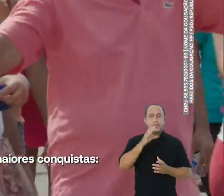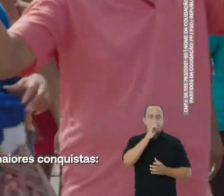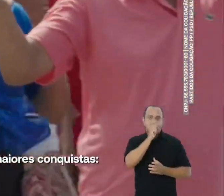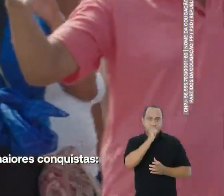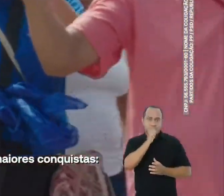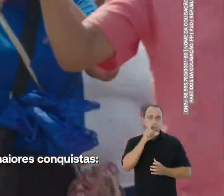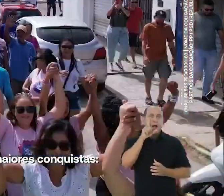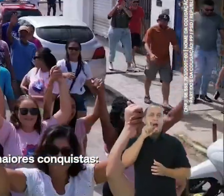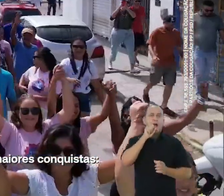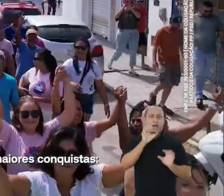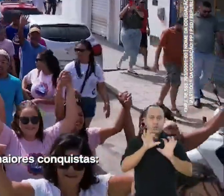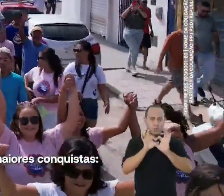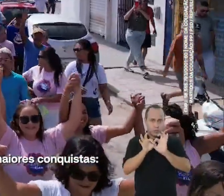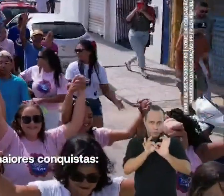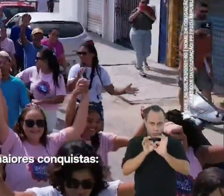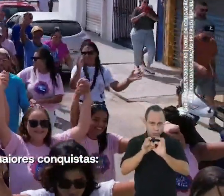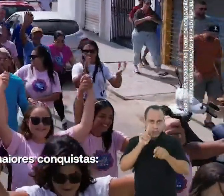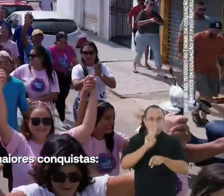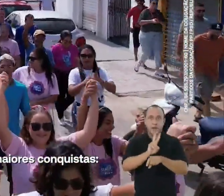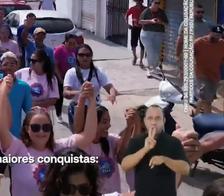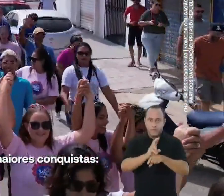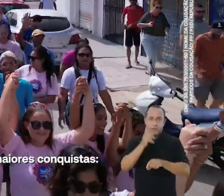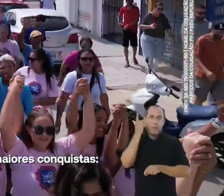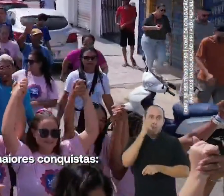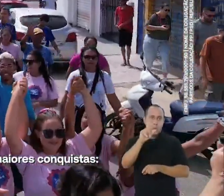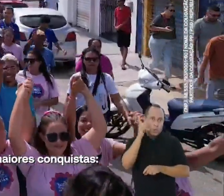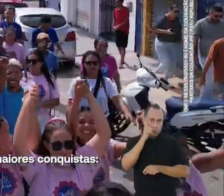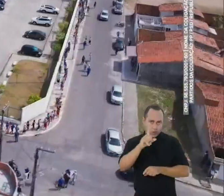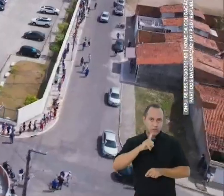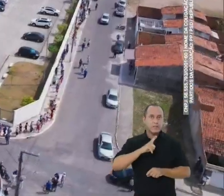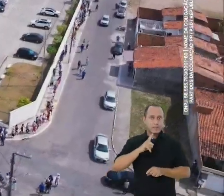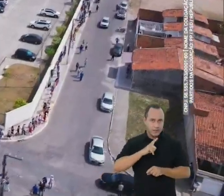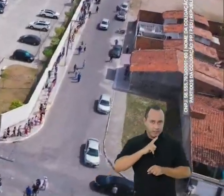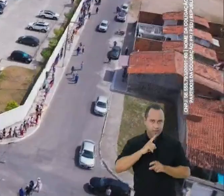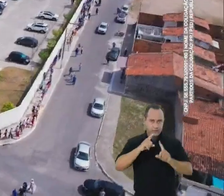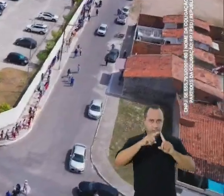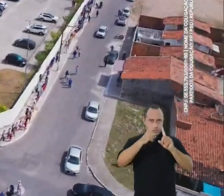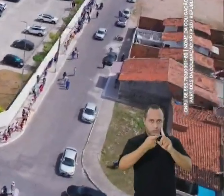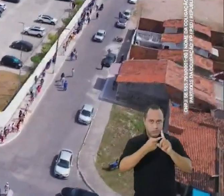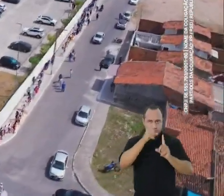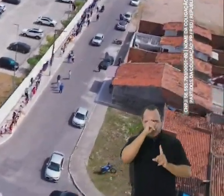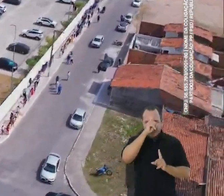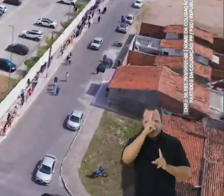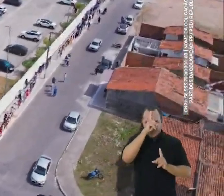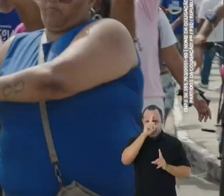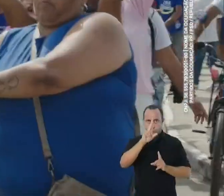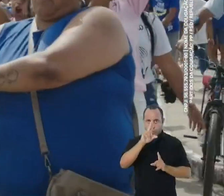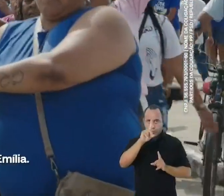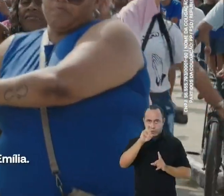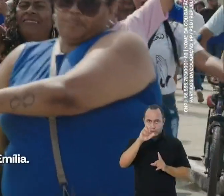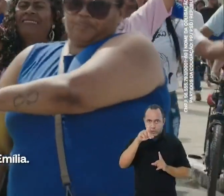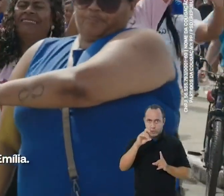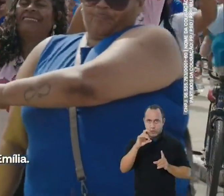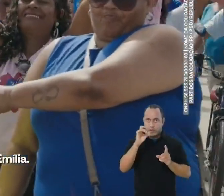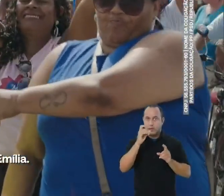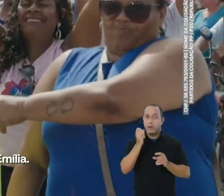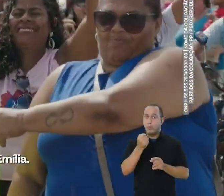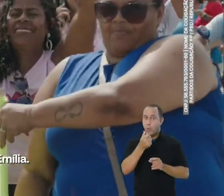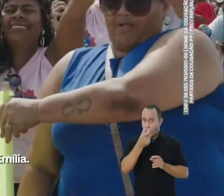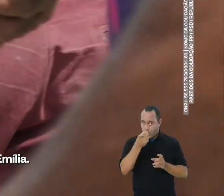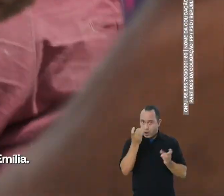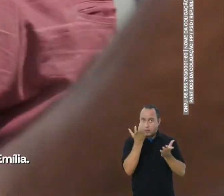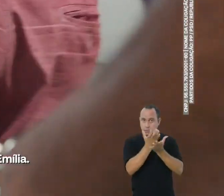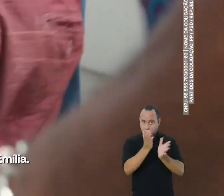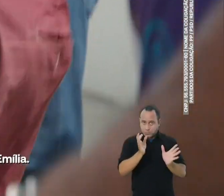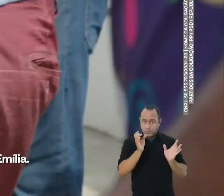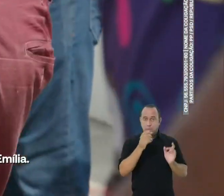Sábado, Aracaju se uniu para defender uma das suas maiores conquistas, a maternidade Lourdes Nogueira, ameaçada de